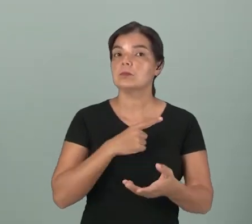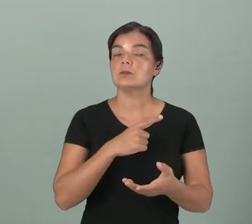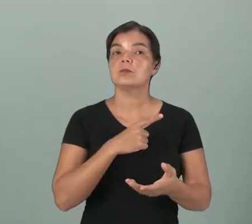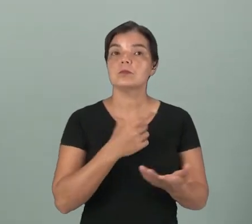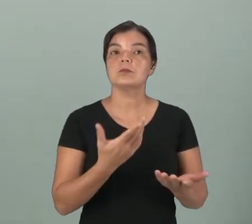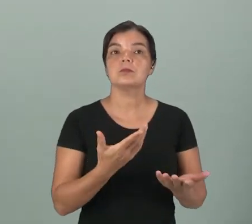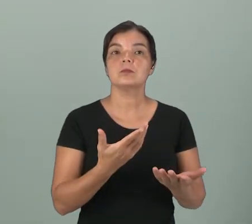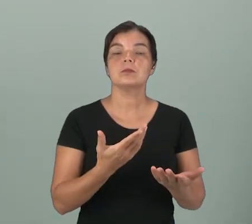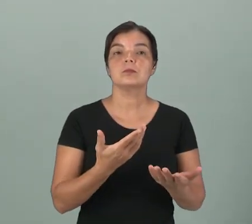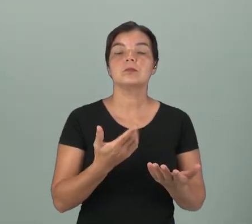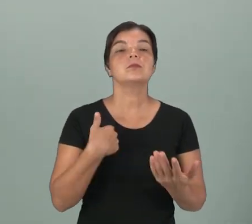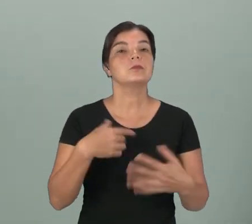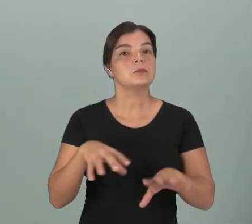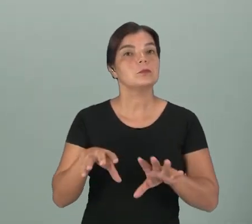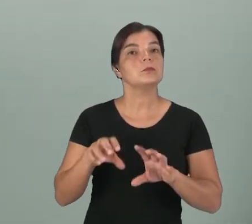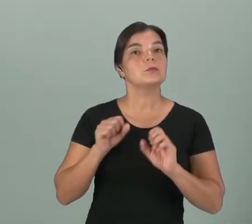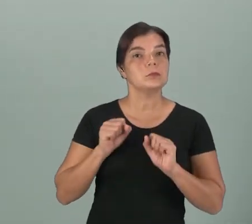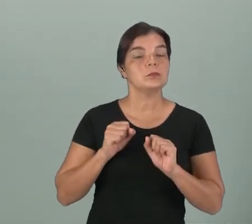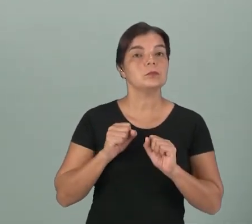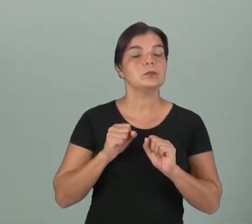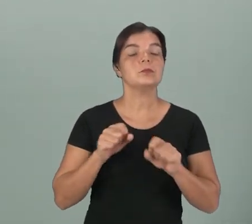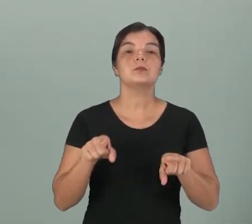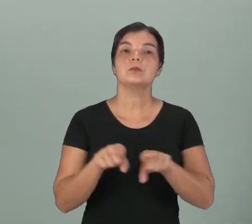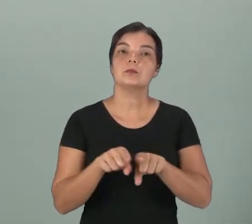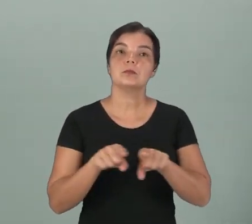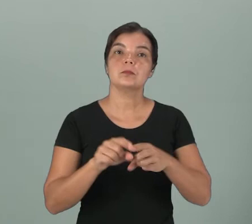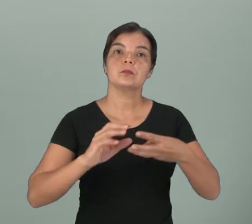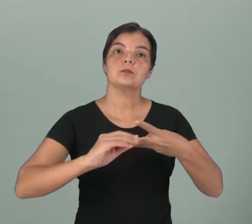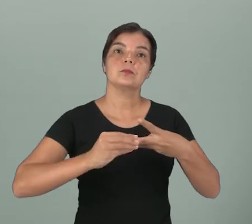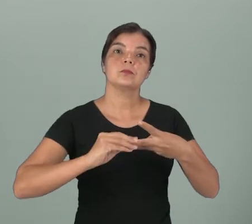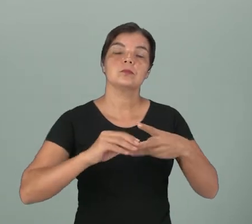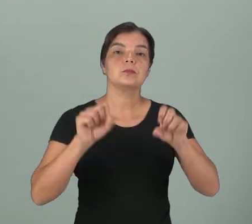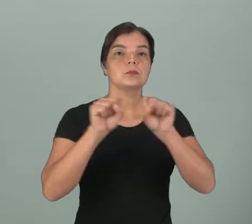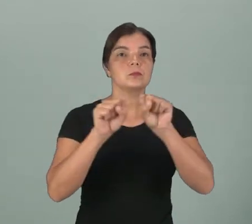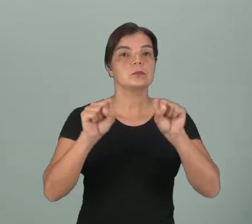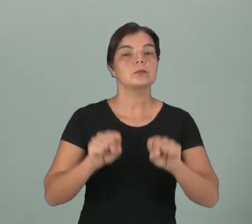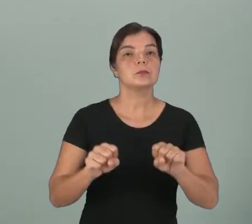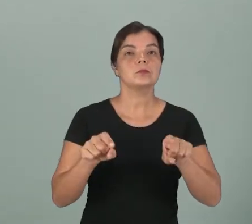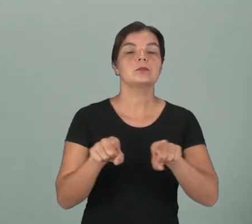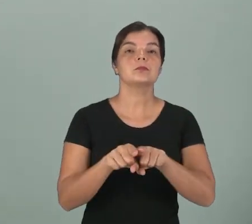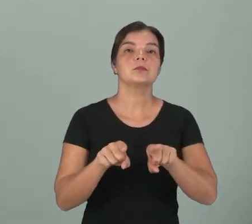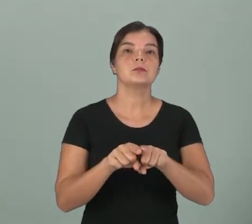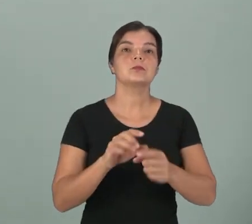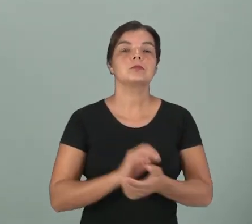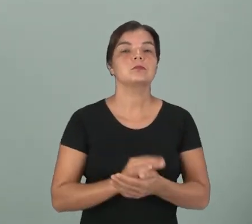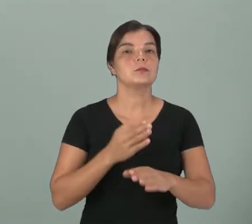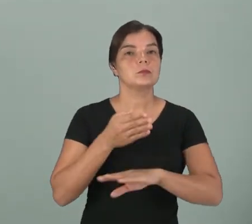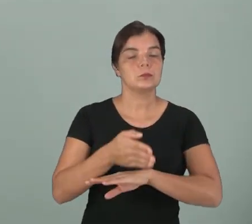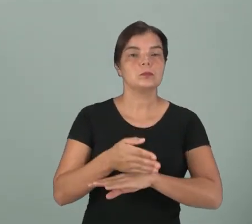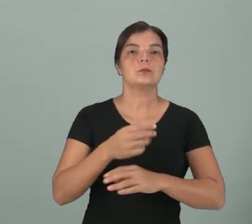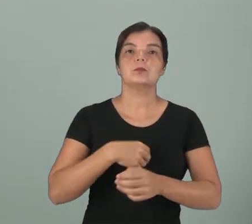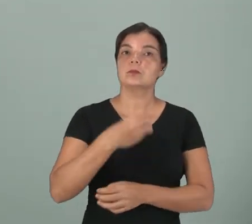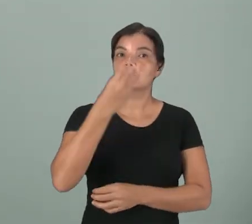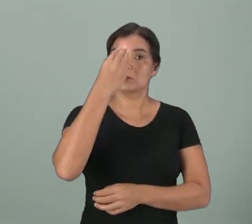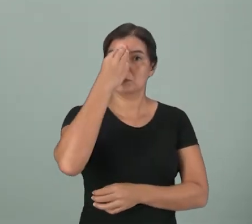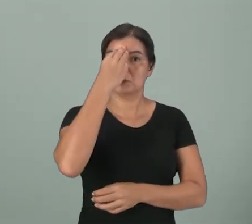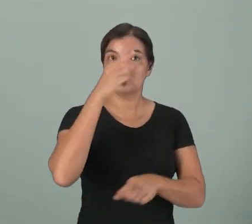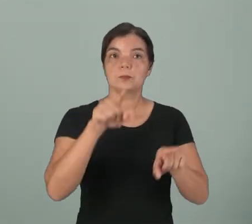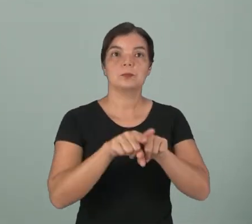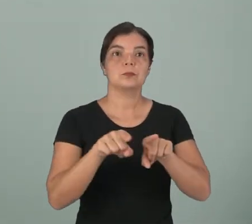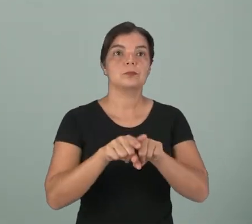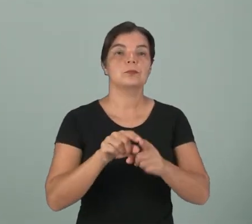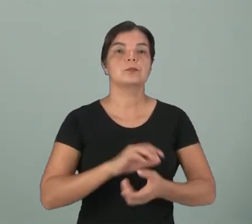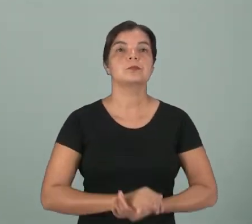de aderir, de fagocitar essas células do sistema, essas células invasoras no sistema imunológico.